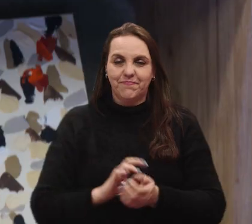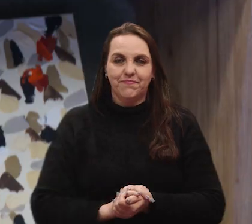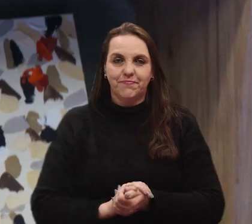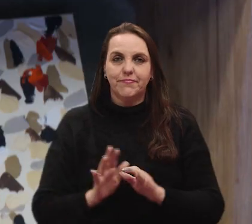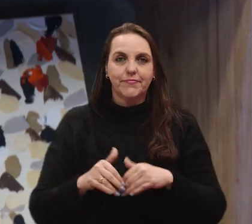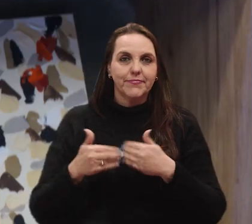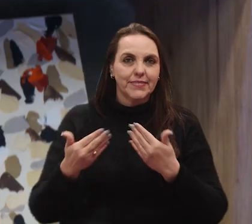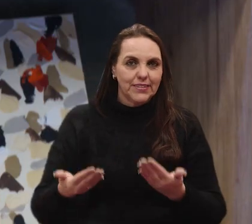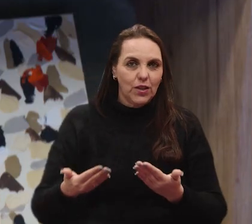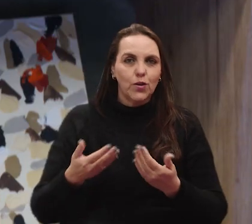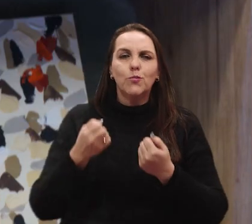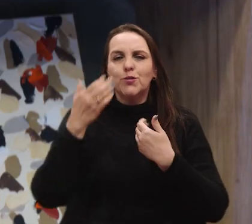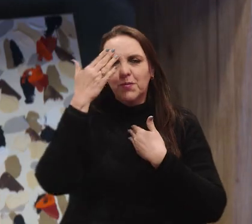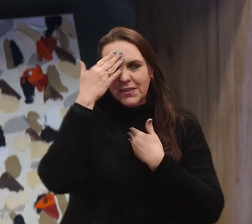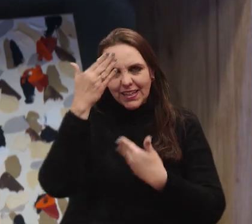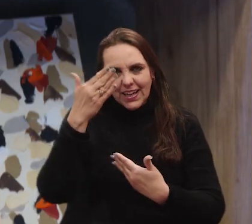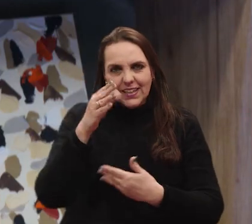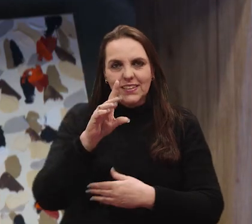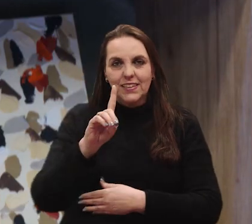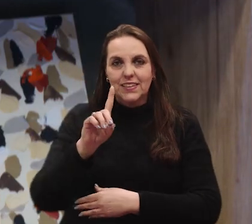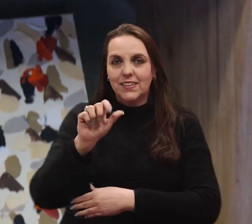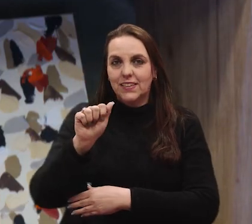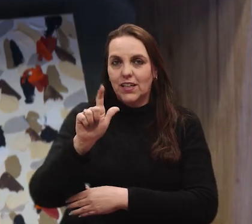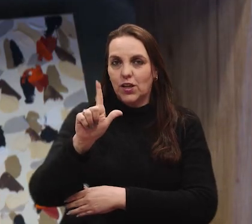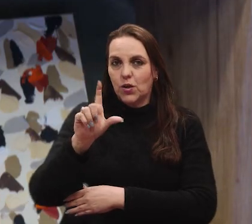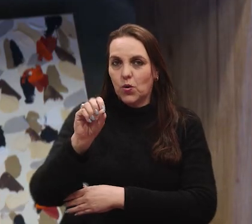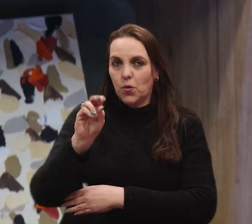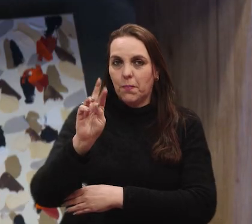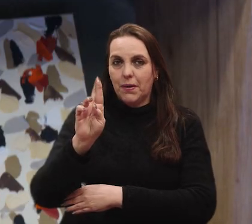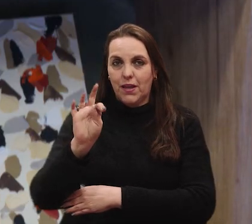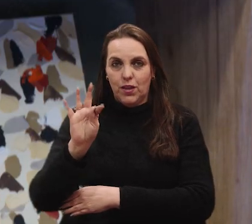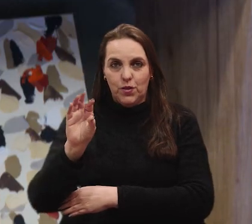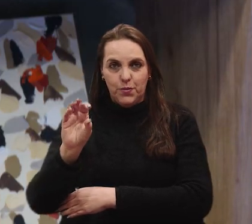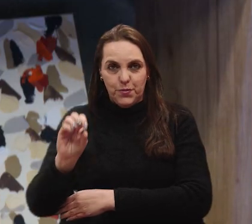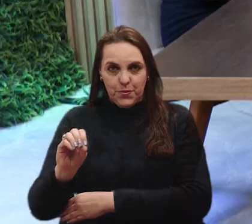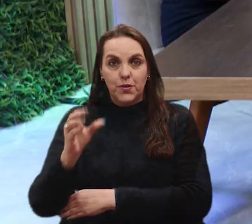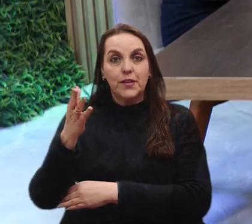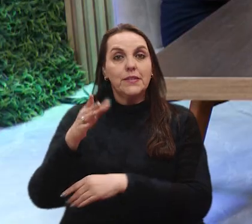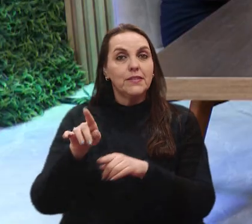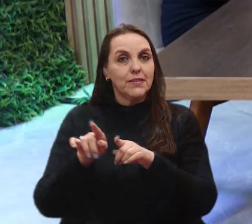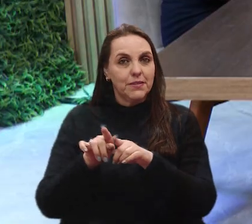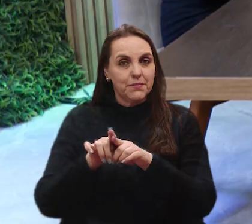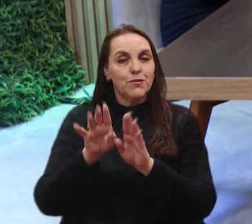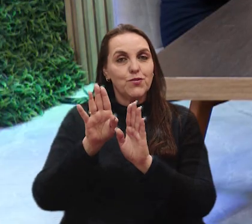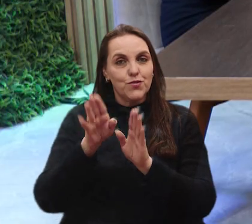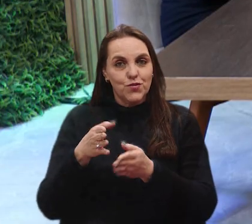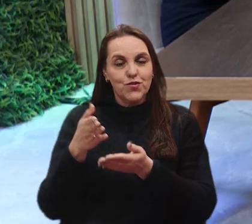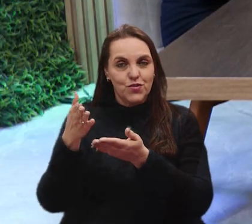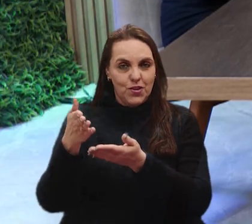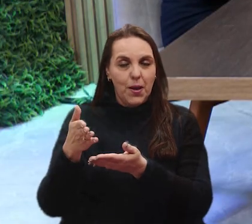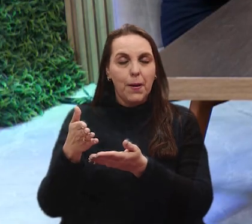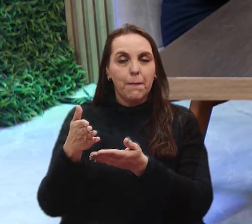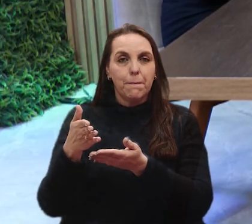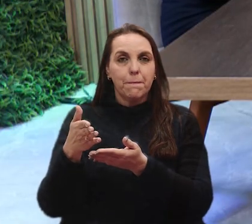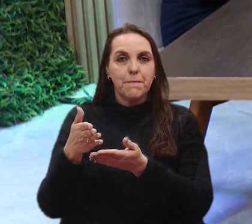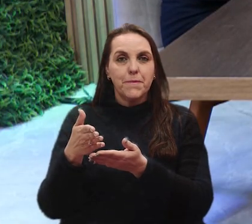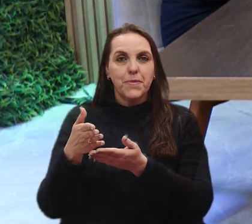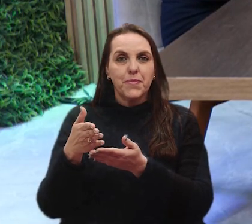assunto. Então, muito obrigada, Dagoberto, né? O Dagoberto, ele também já foi